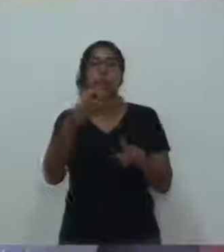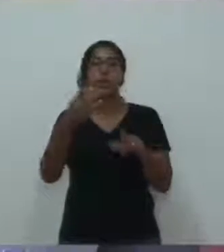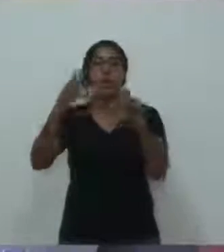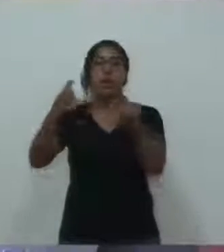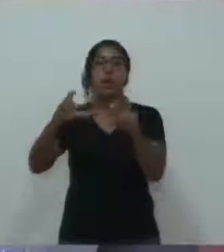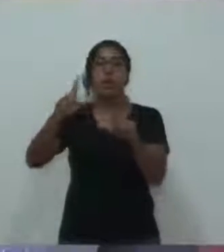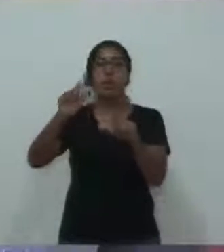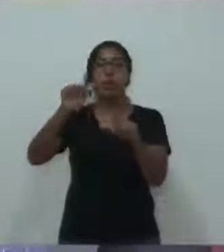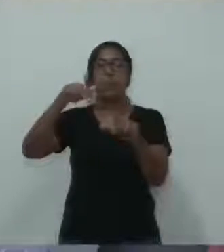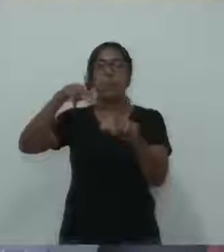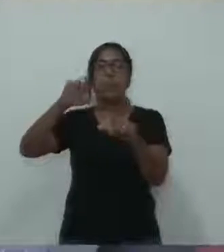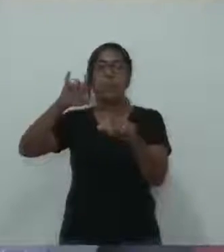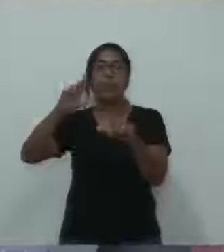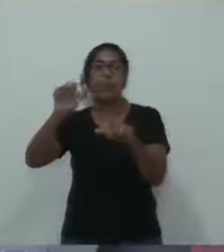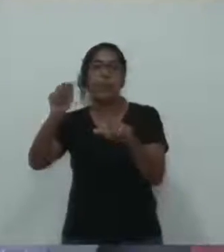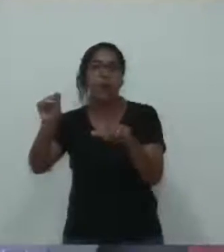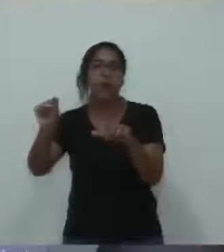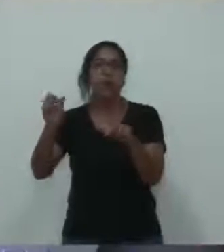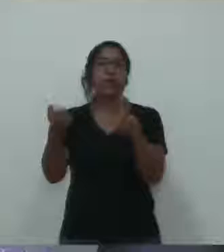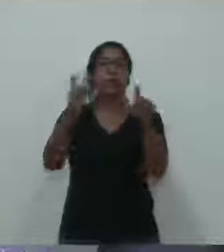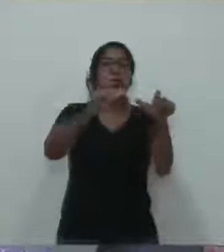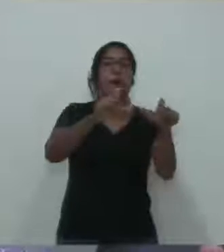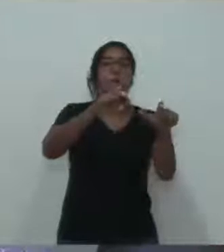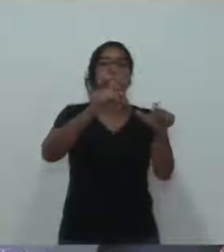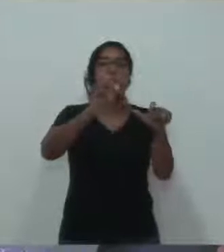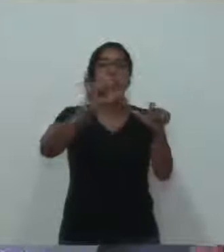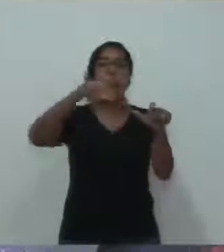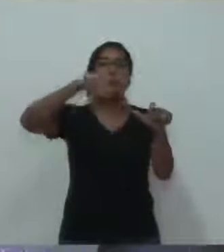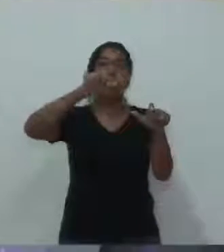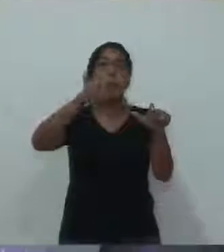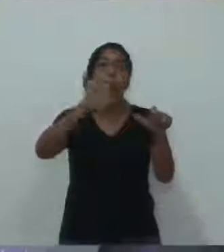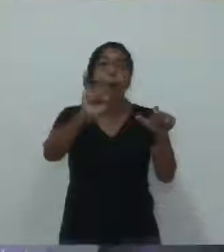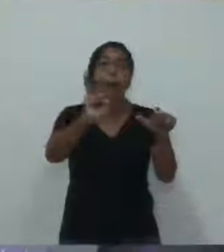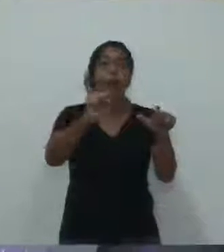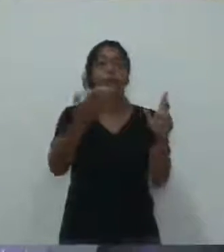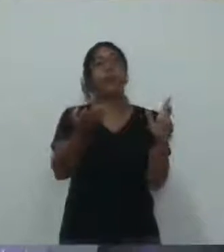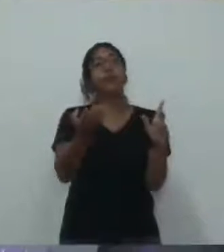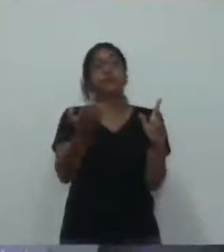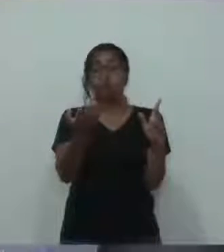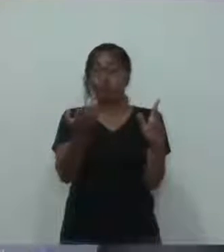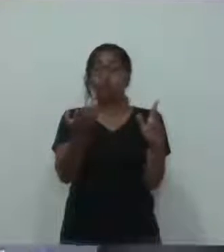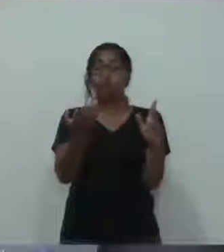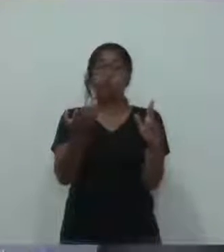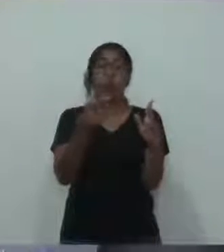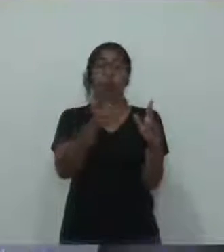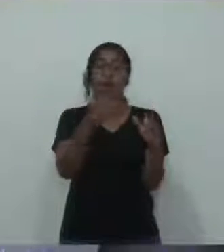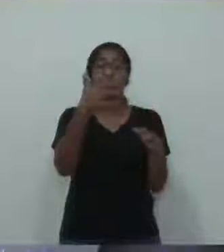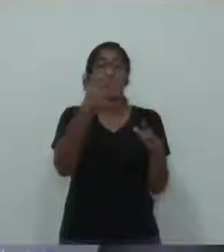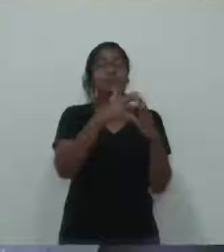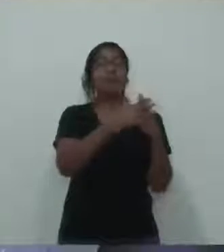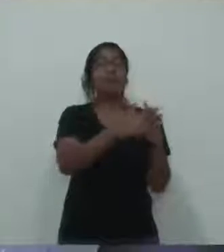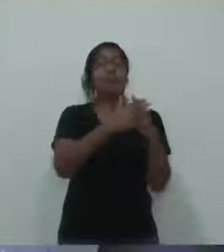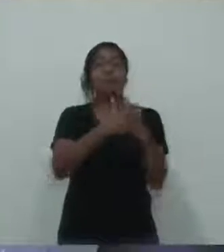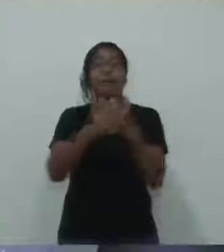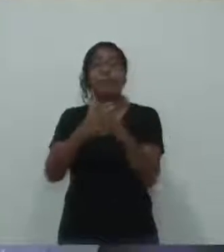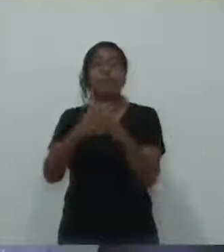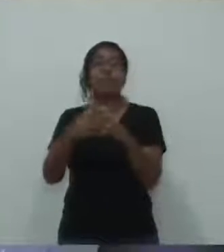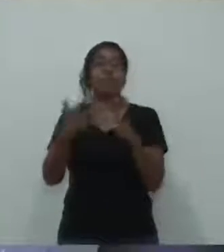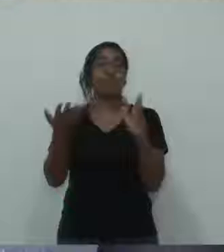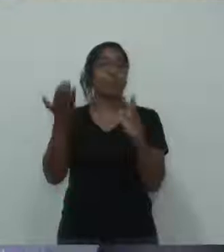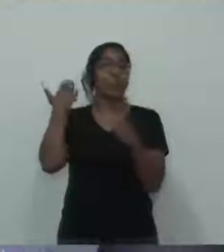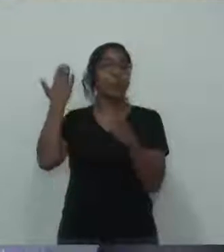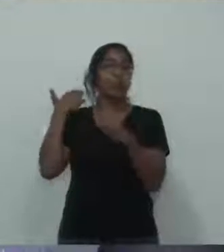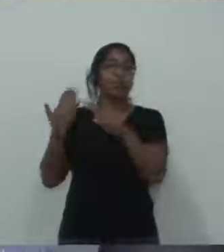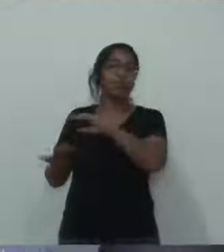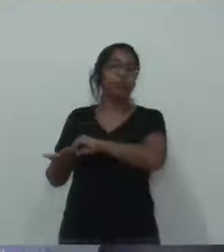que eu moro na região da Capela, talvez hoje nós não teríamos o caos que é essa região. Porque depois de um